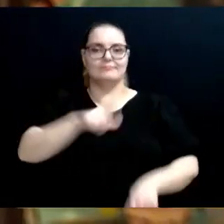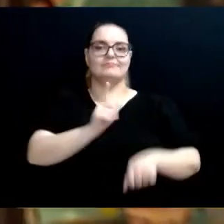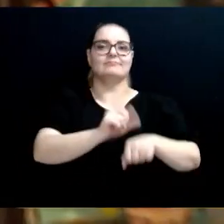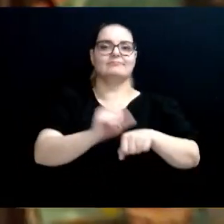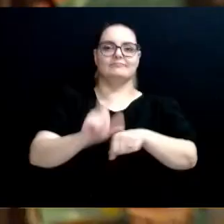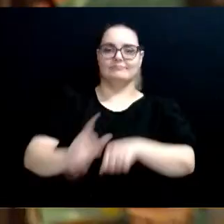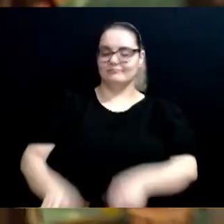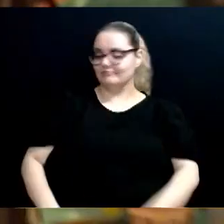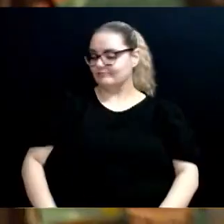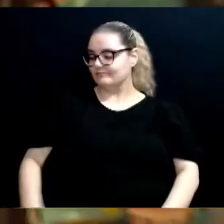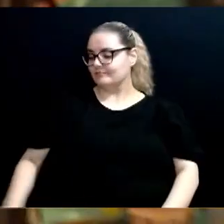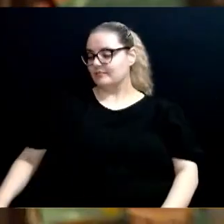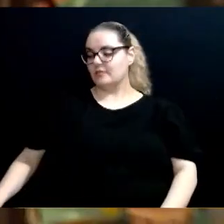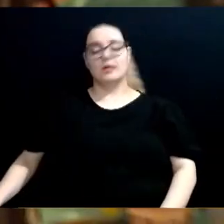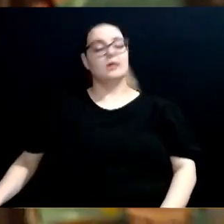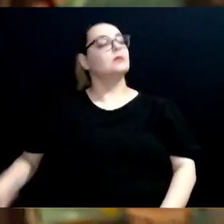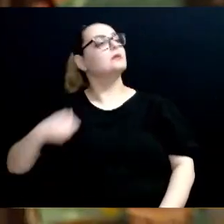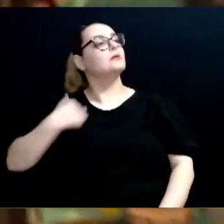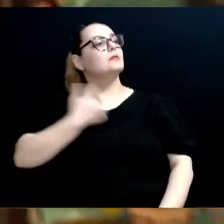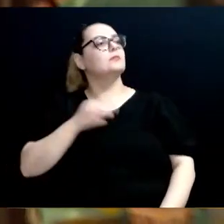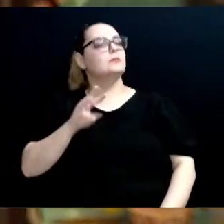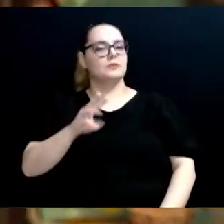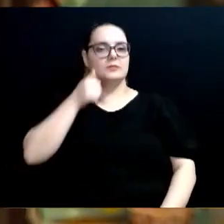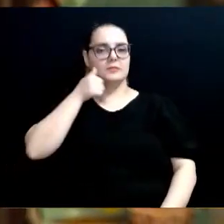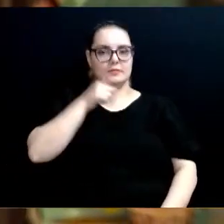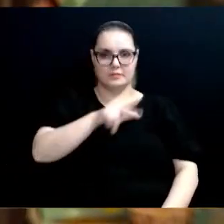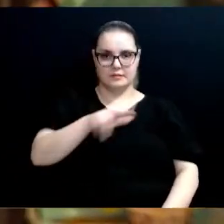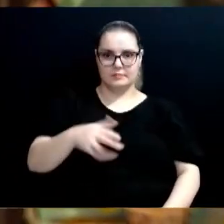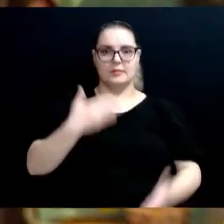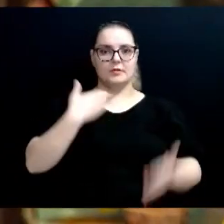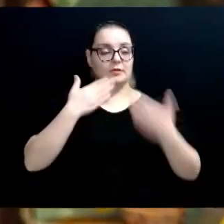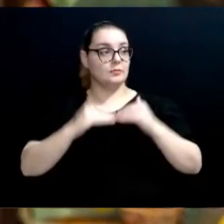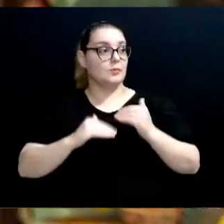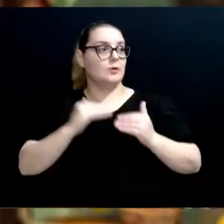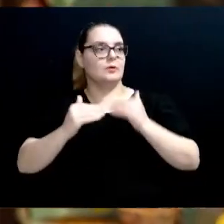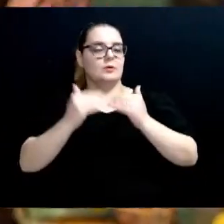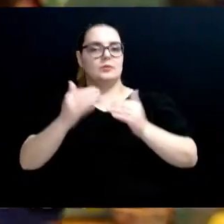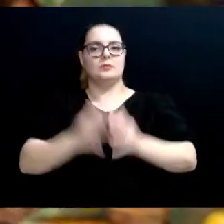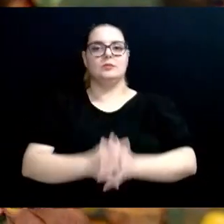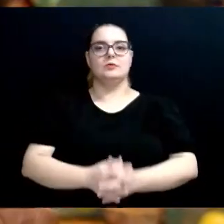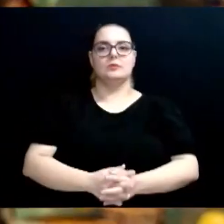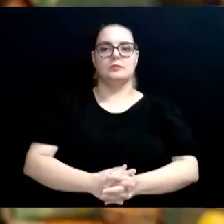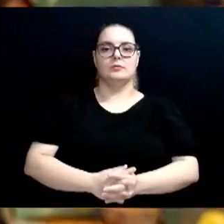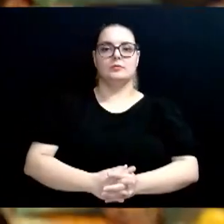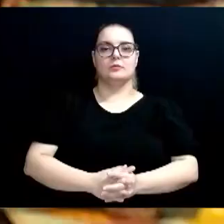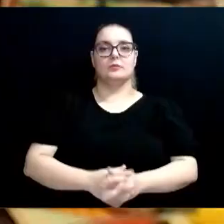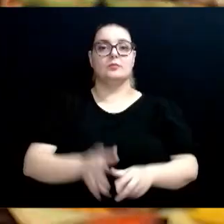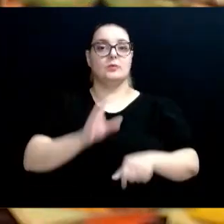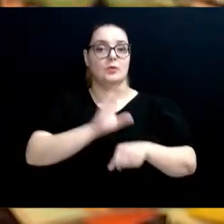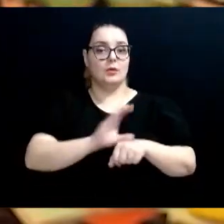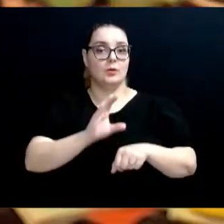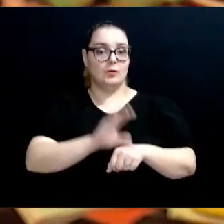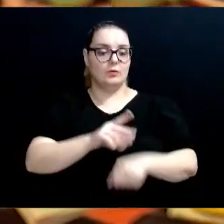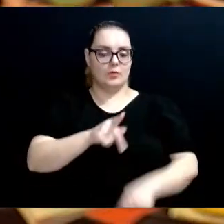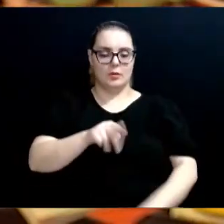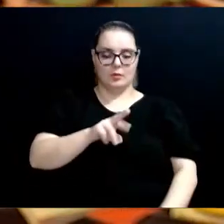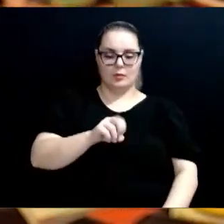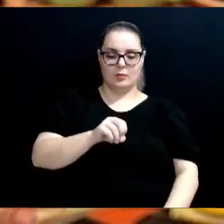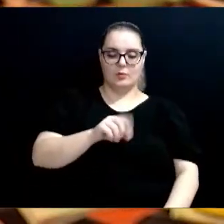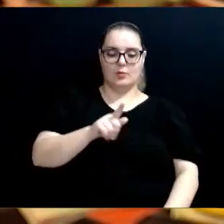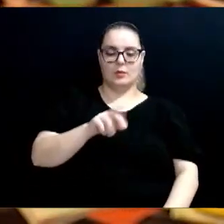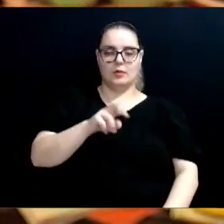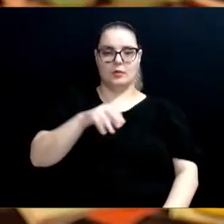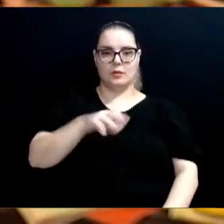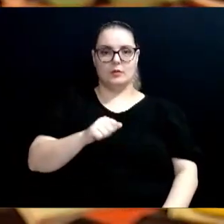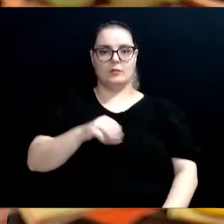amor. Isso vem antes da dor do mercado. E a gente entendeu isso no dia a dia aqui das lojas. Então,